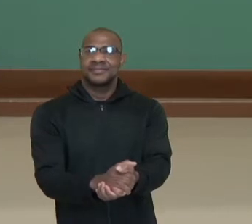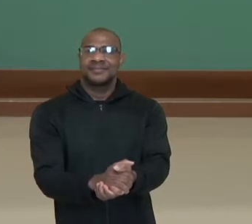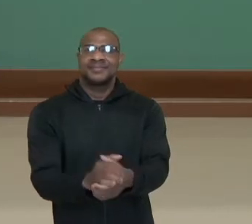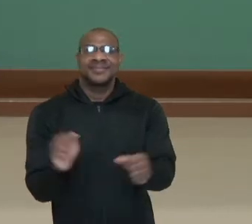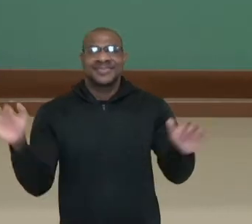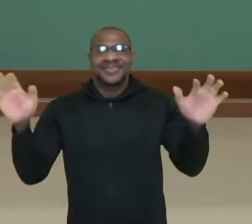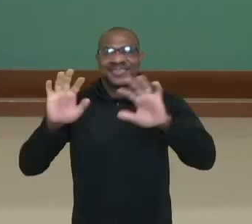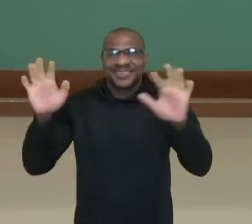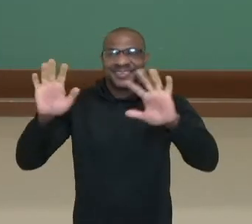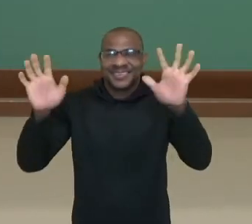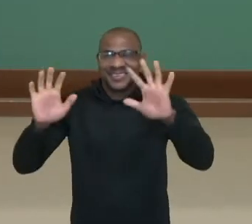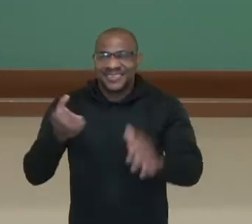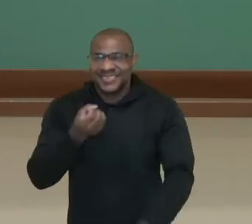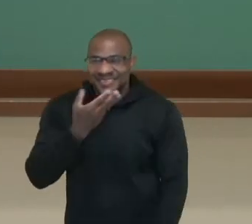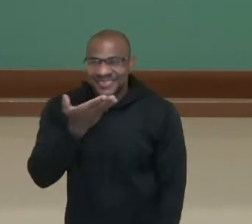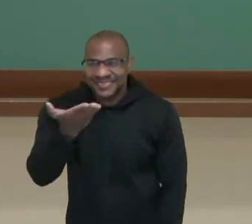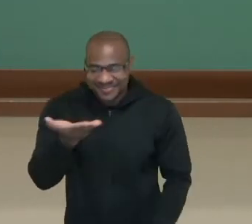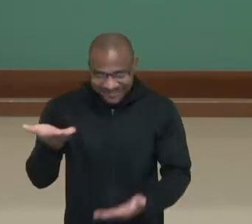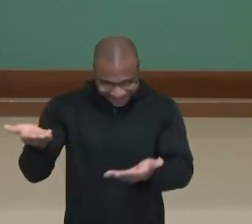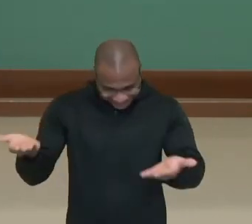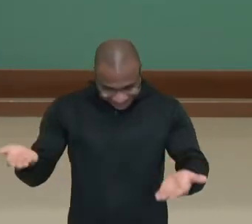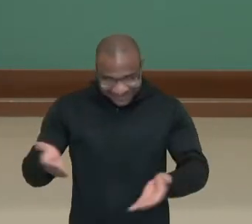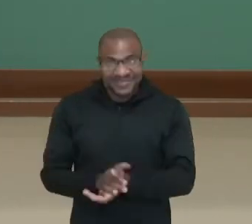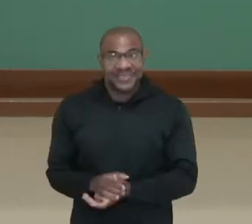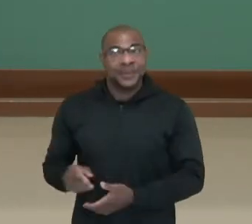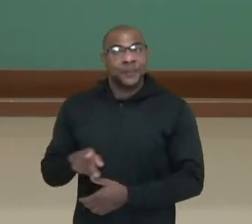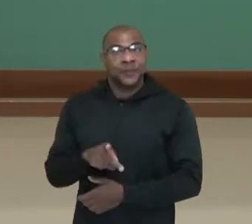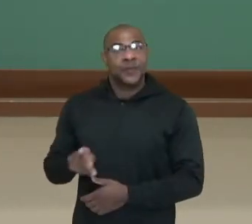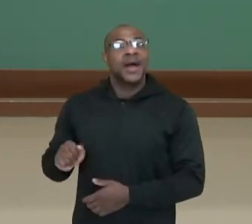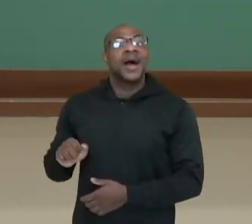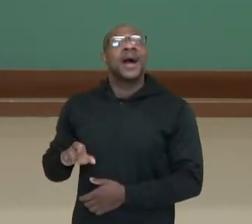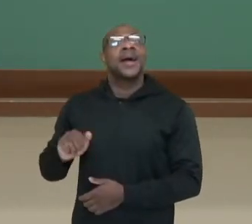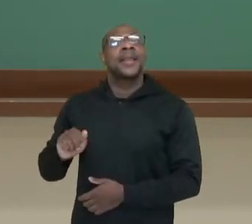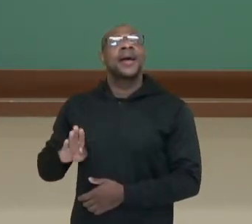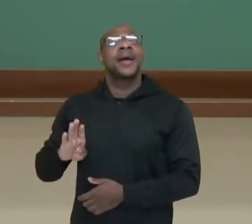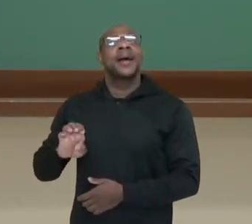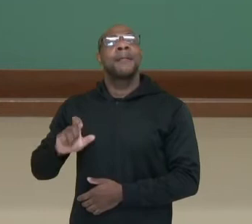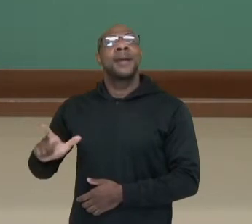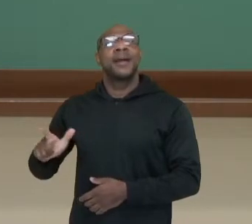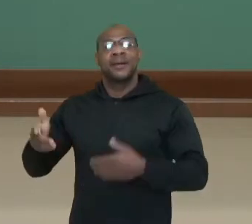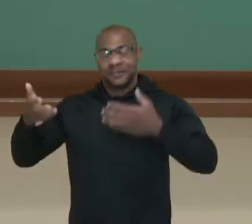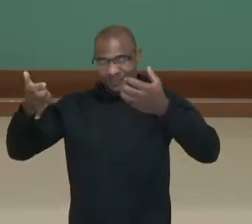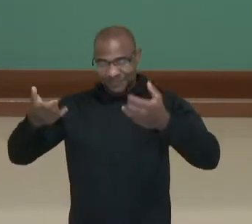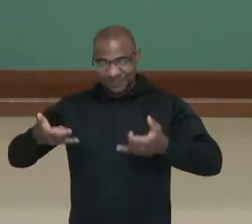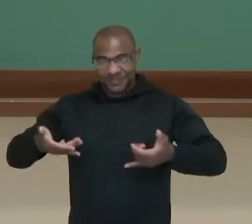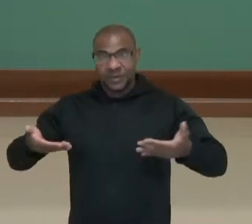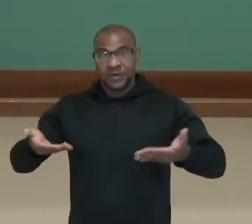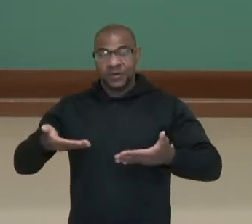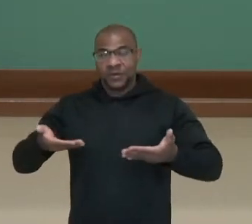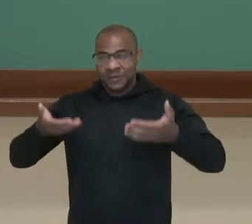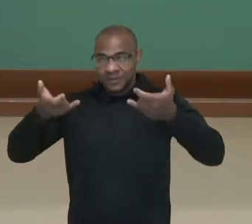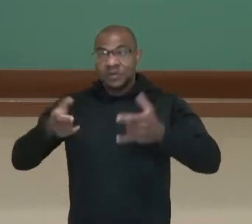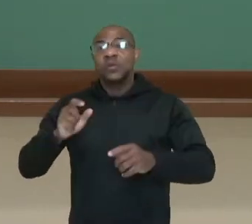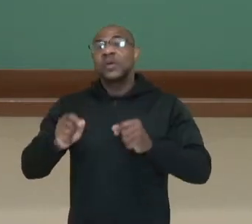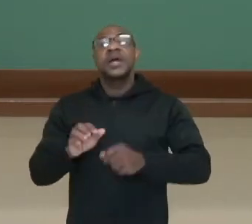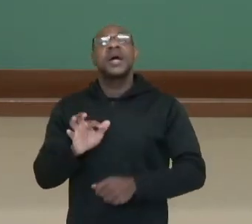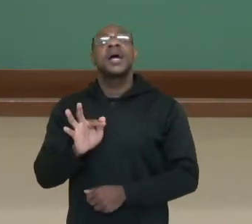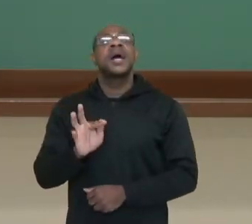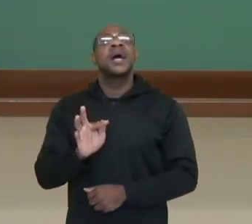Oi pessoal do 9º ano, tudo bem com vocês? Eu sou a professora Arabel, estamos trabalhando juntos o estudo das funções